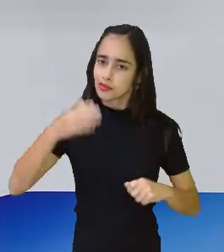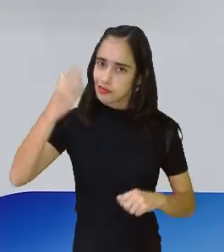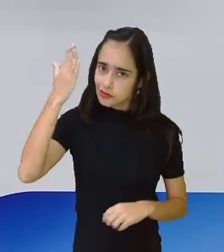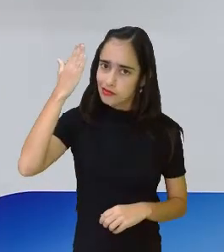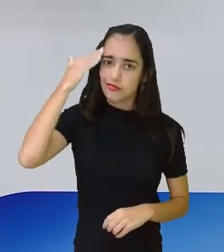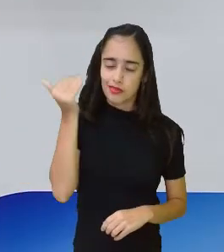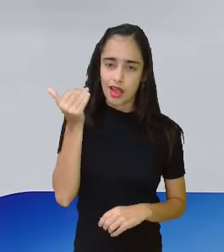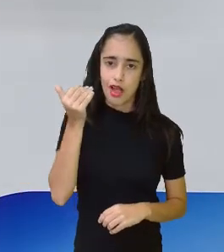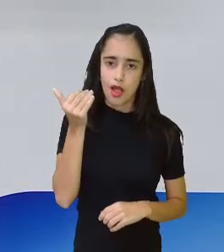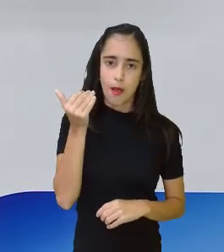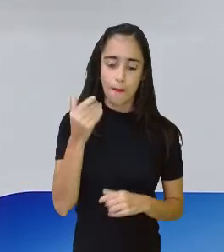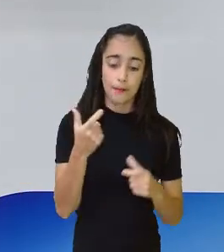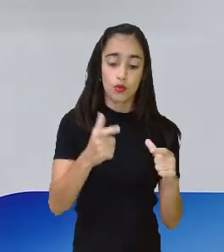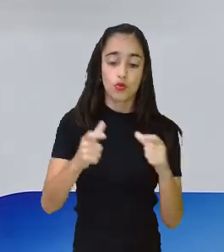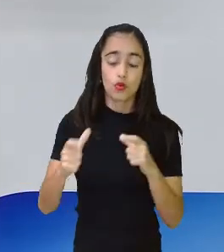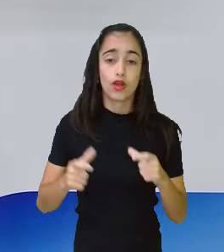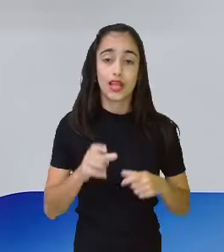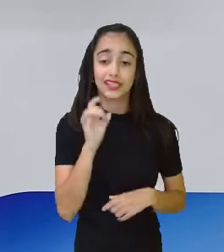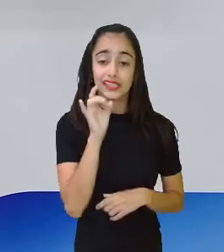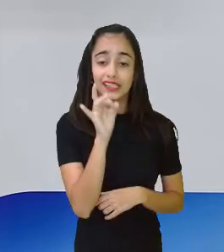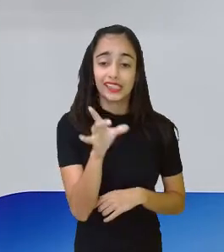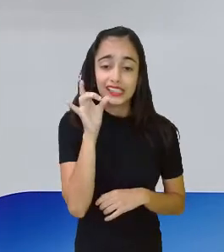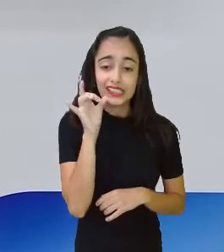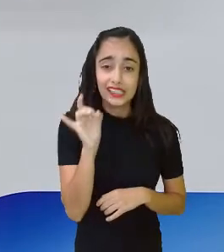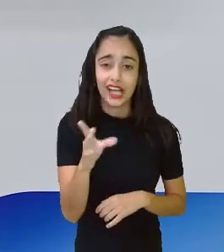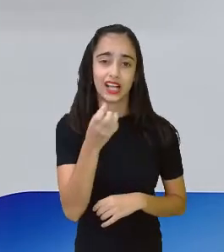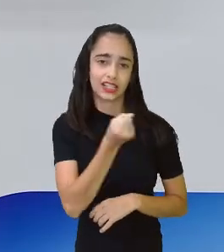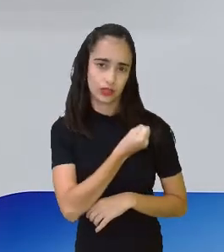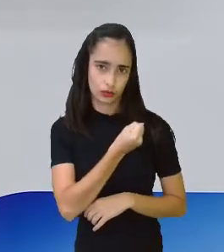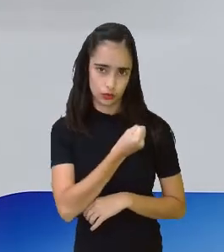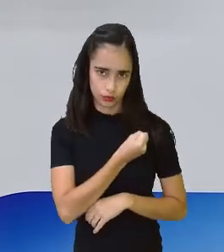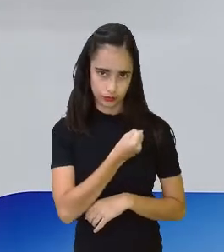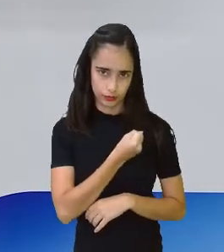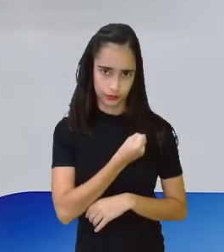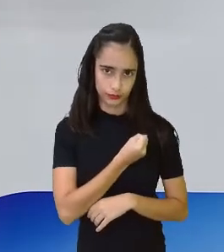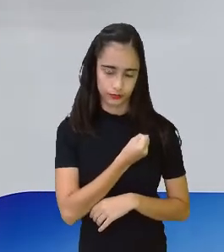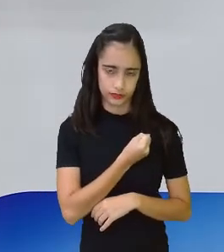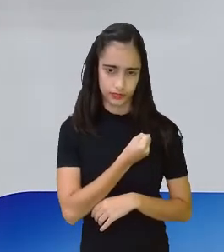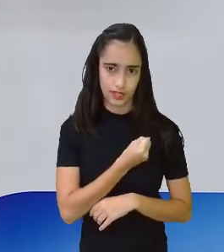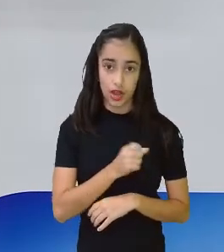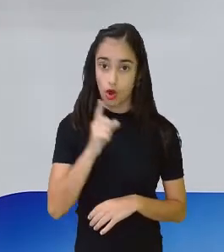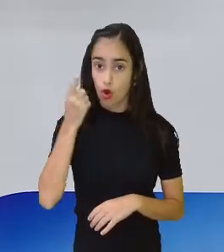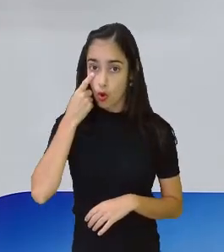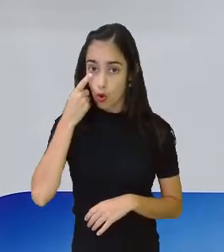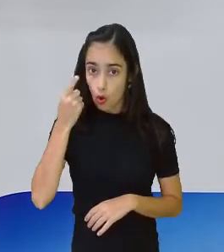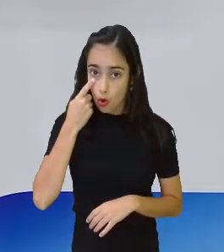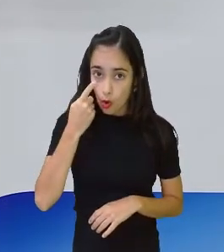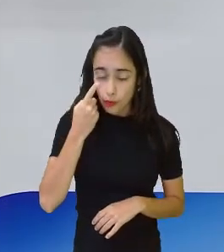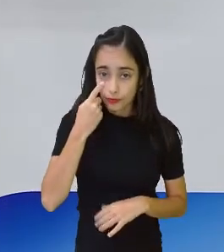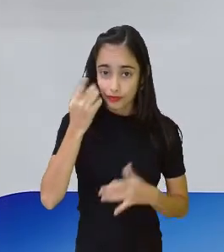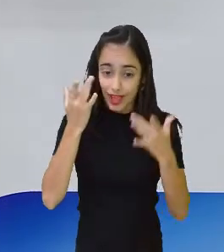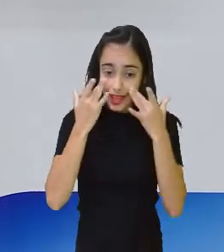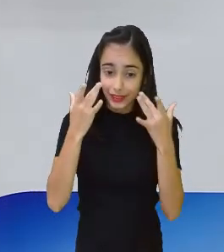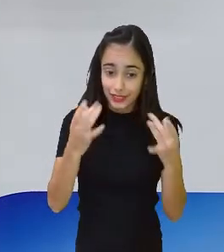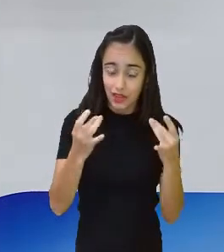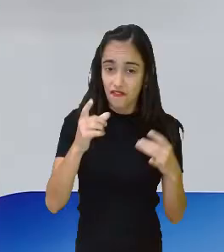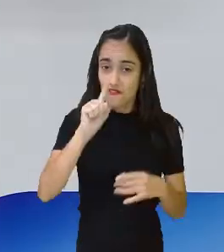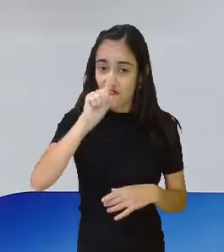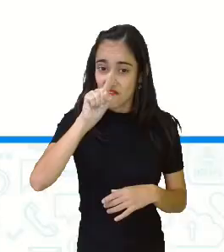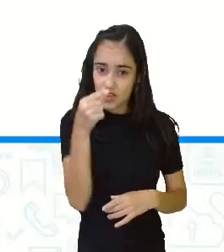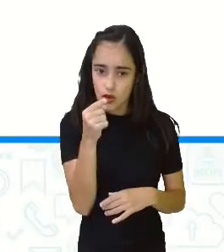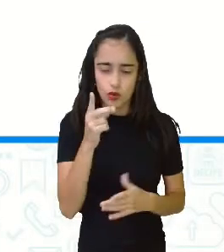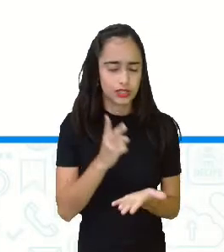de cada algarismo. E detalhe, a vírgula sempre estará abaixo da outra